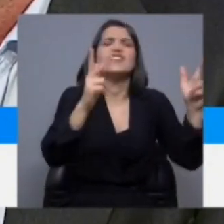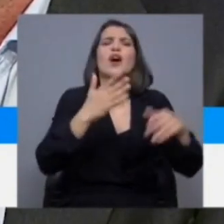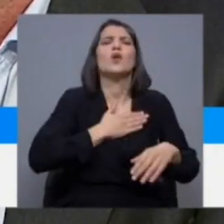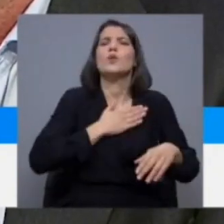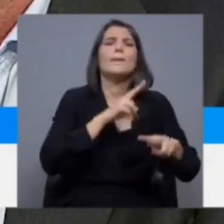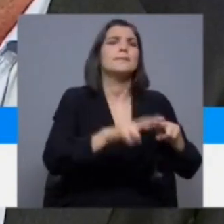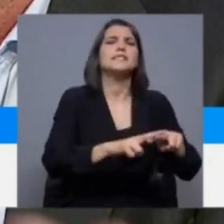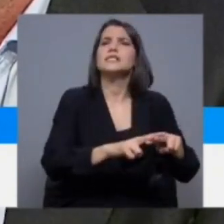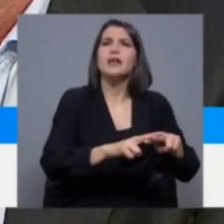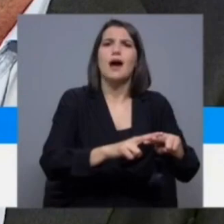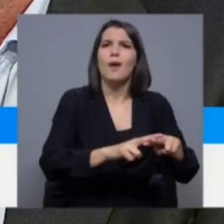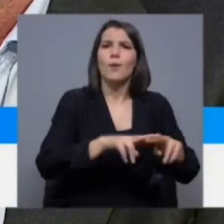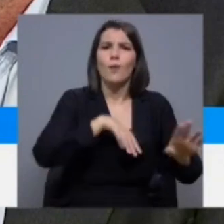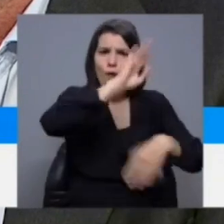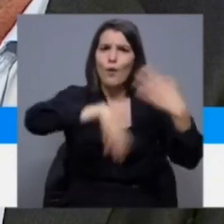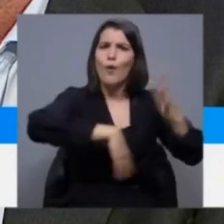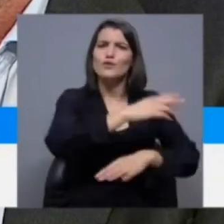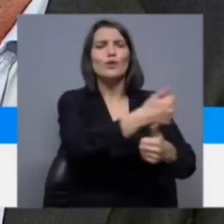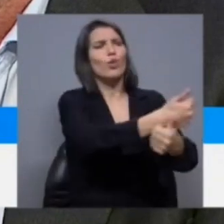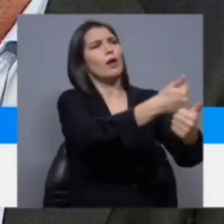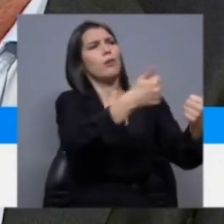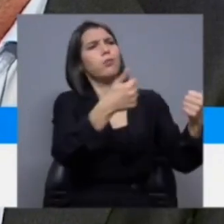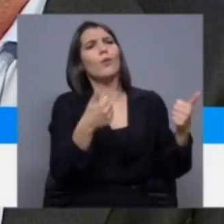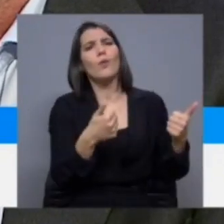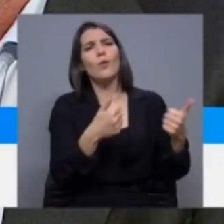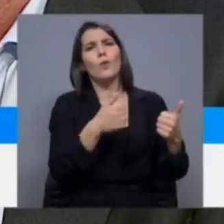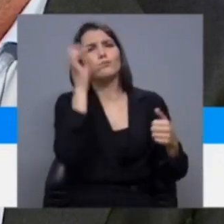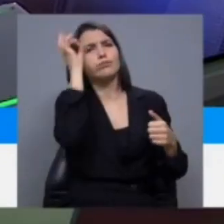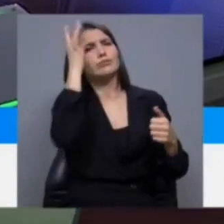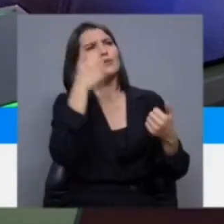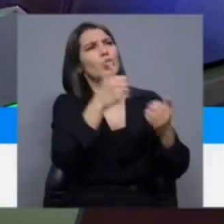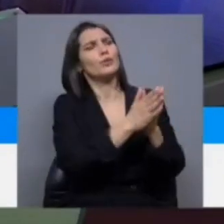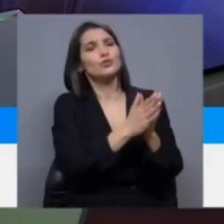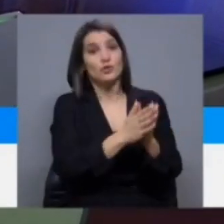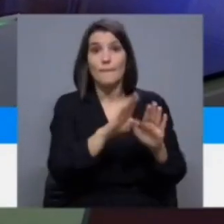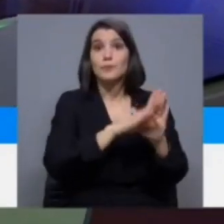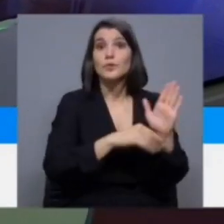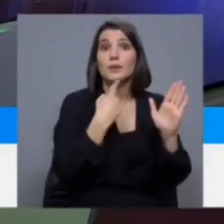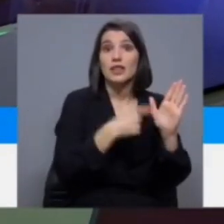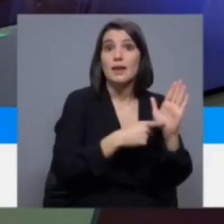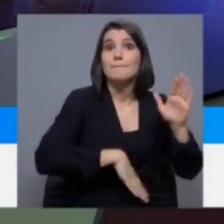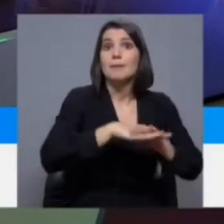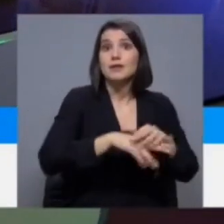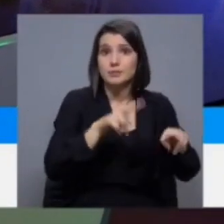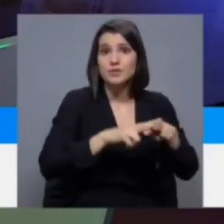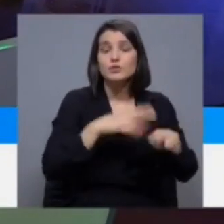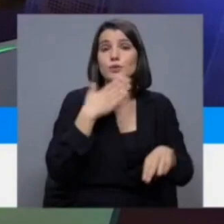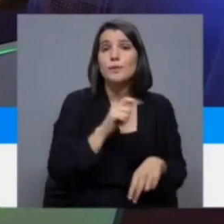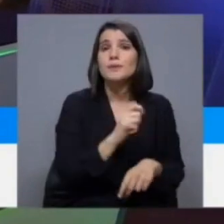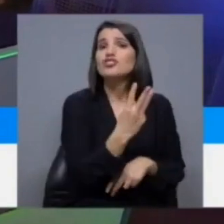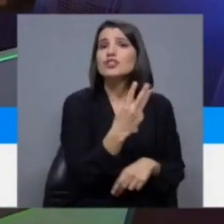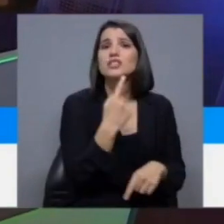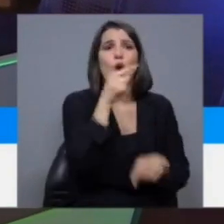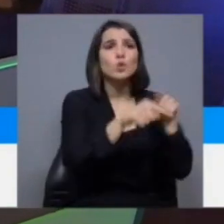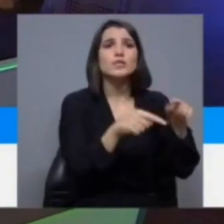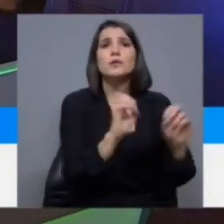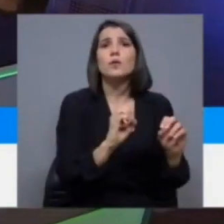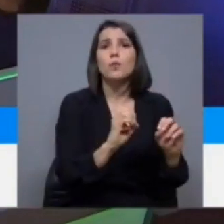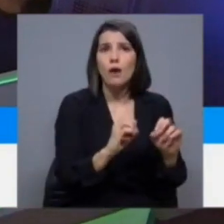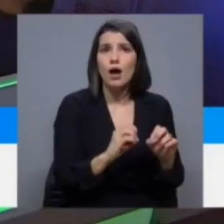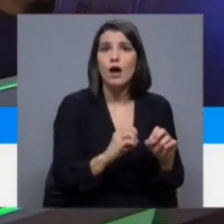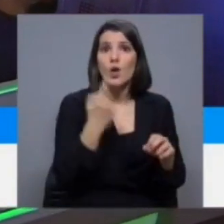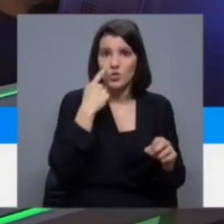prisão acham que está bandalheiras analisada a poeira entanto o programa dizia assim máximo prisão preventiva de 3 meses 5 sessão